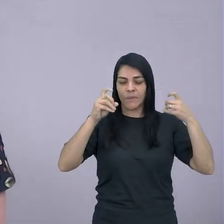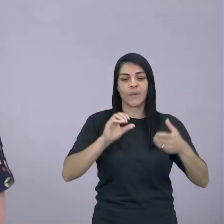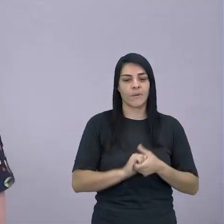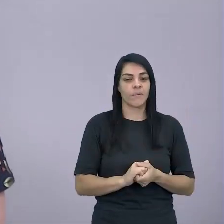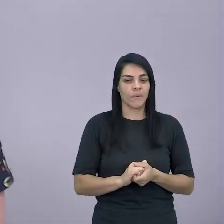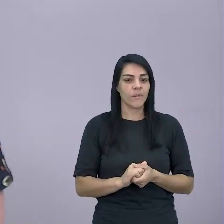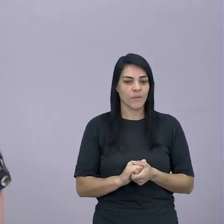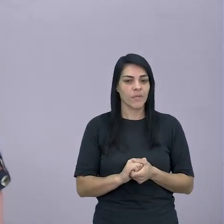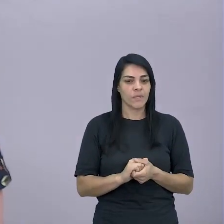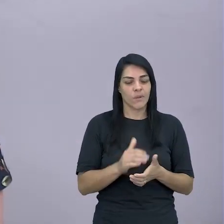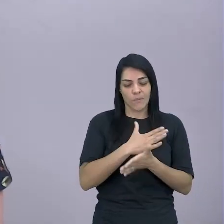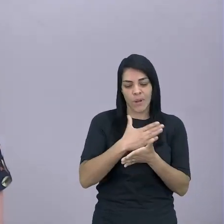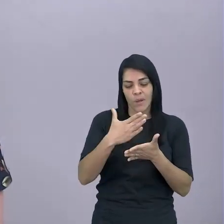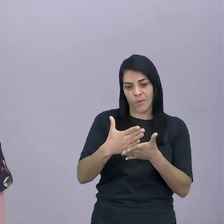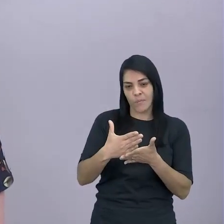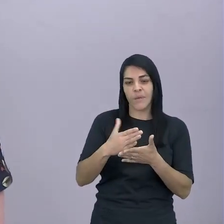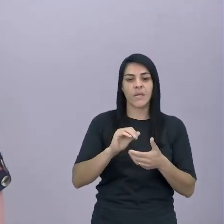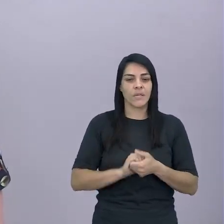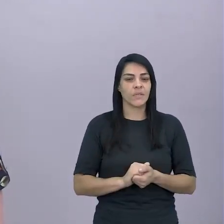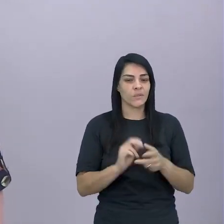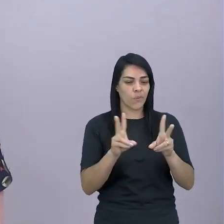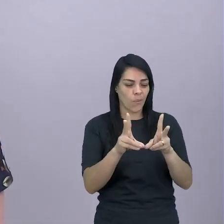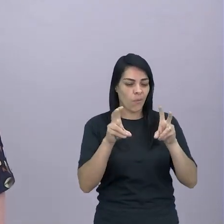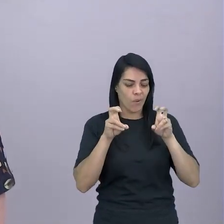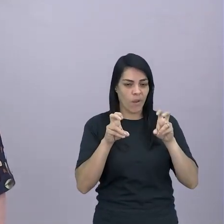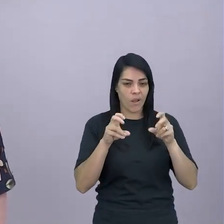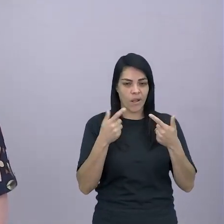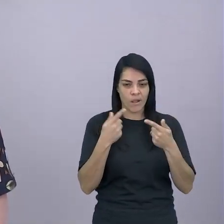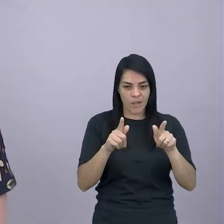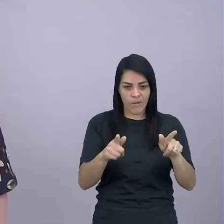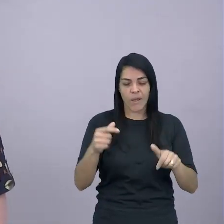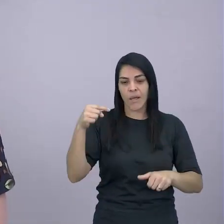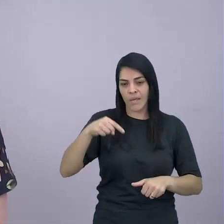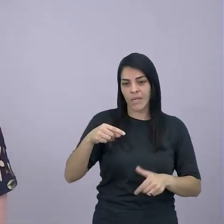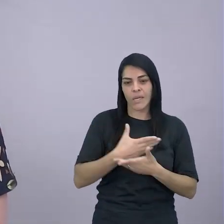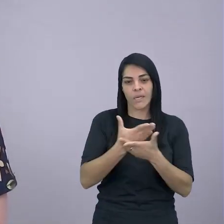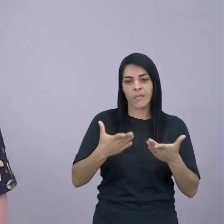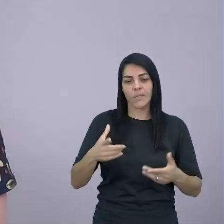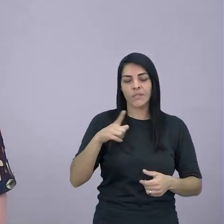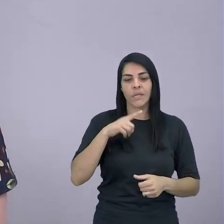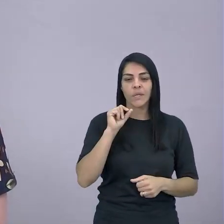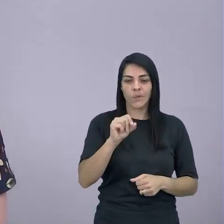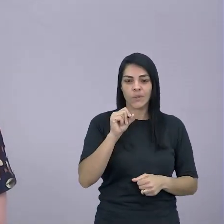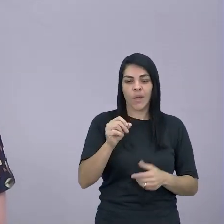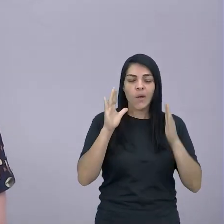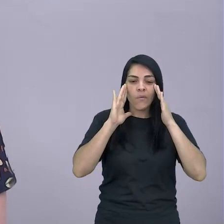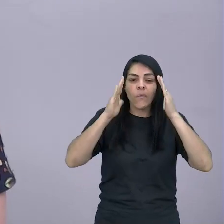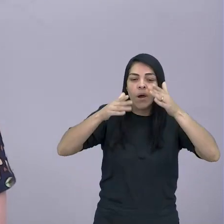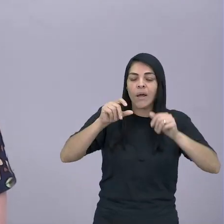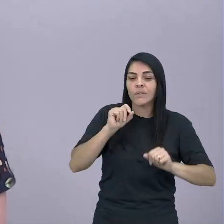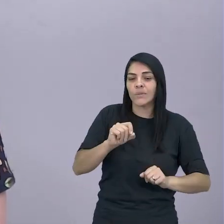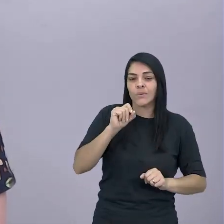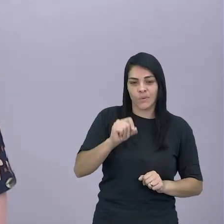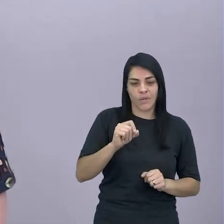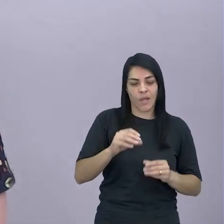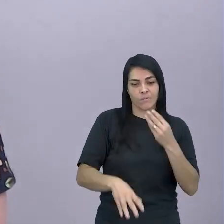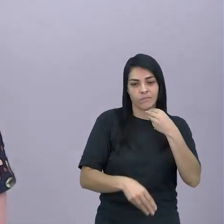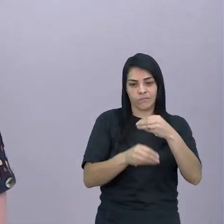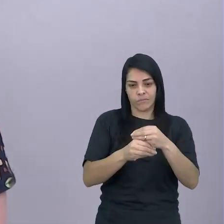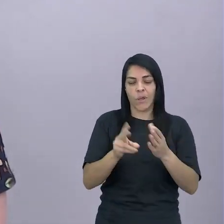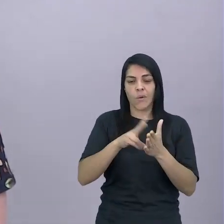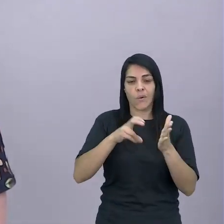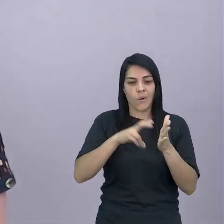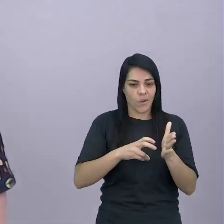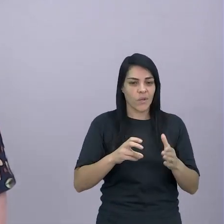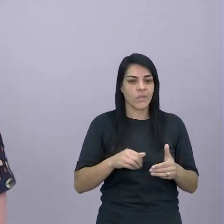Com esse começo dessa questão gramatical. Aqui mesmo a gente está muito focado na aquisição de